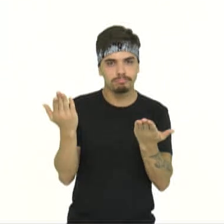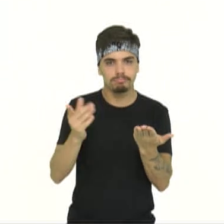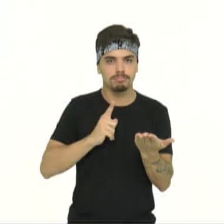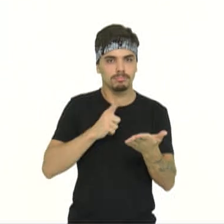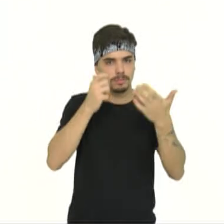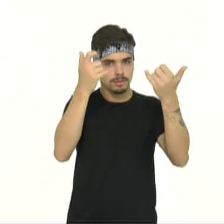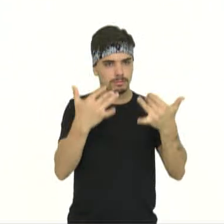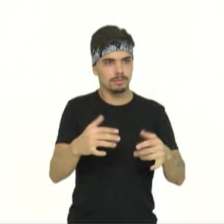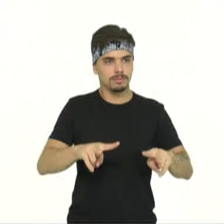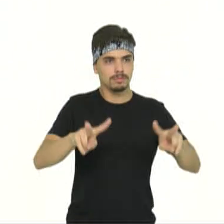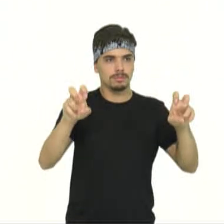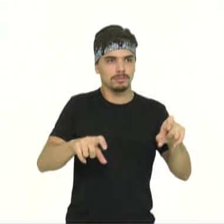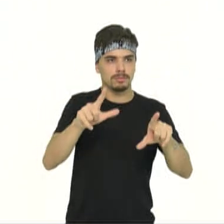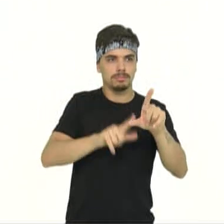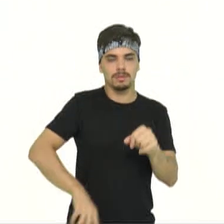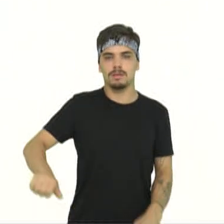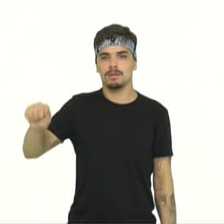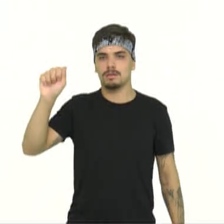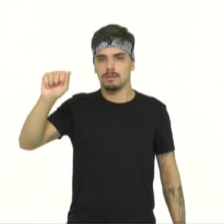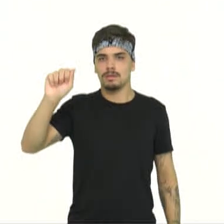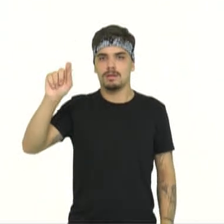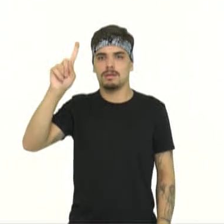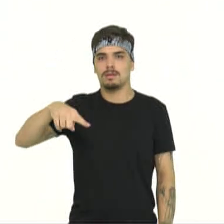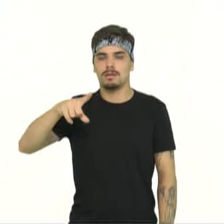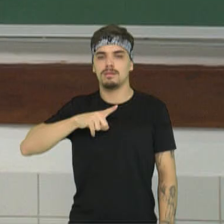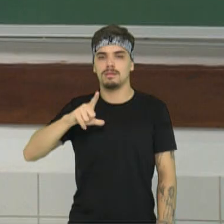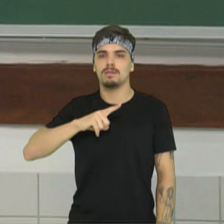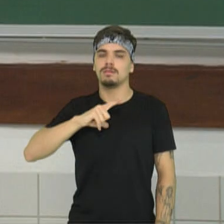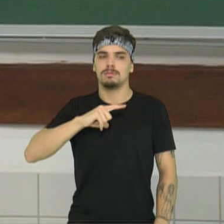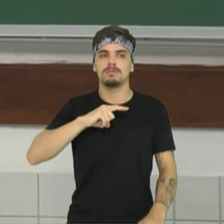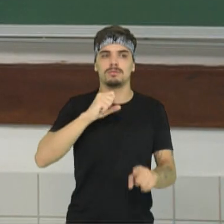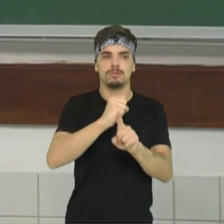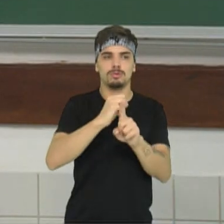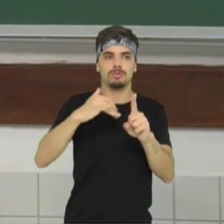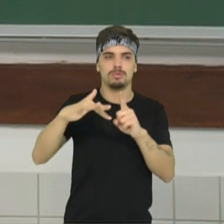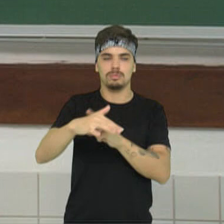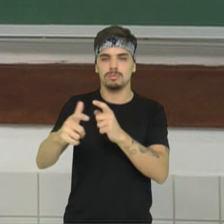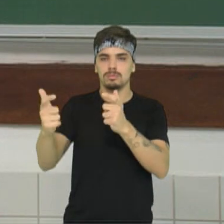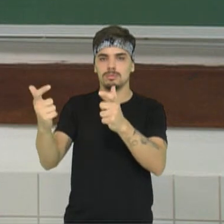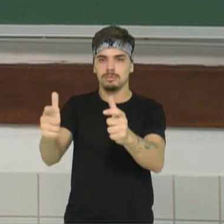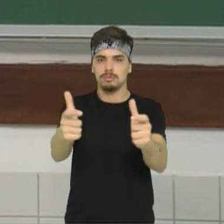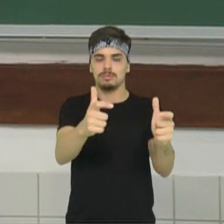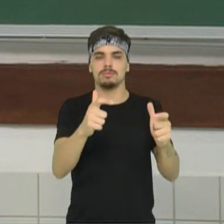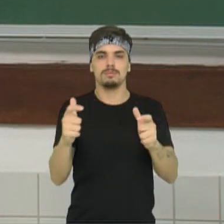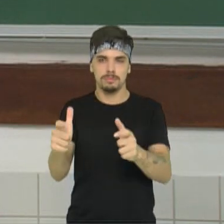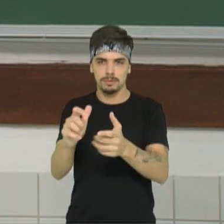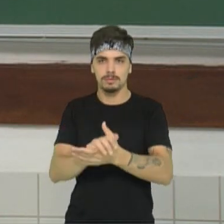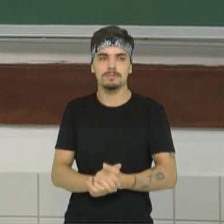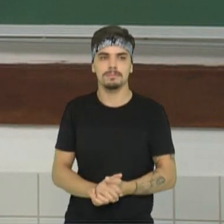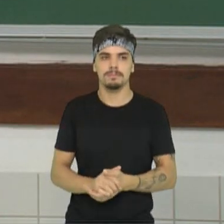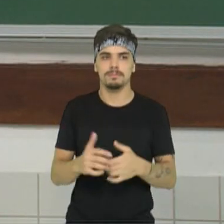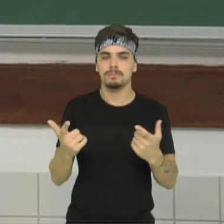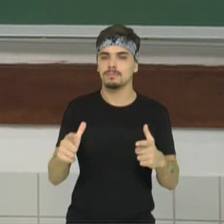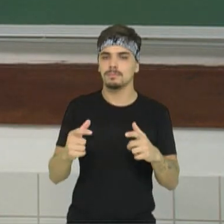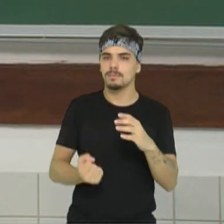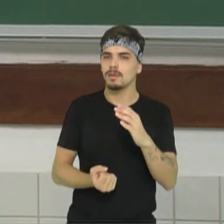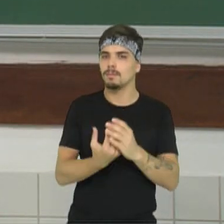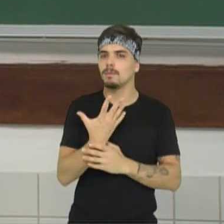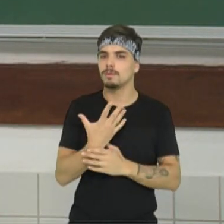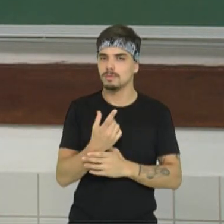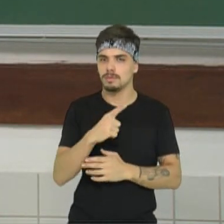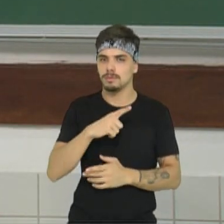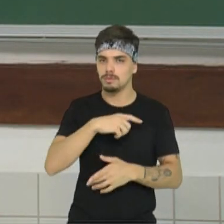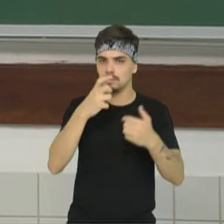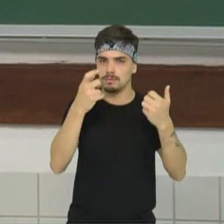Estamos falando da formação socioespacial. Esse conceito que a gente trabalhou de formação socioespacial, né, que eu falei